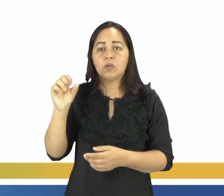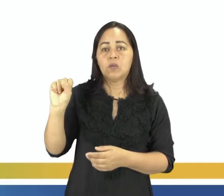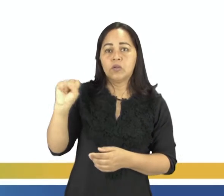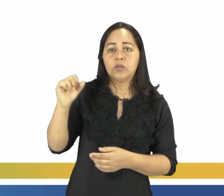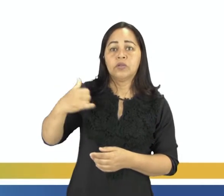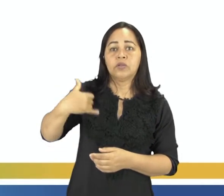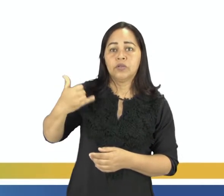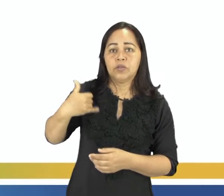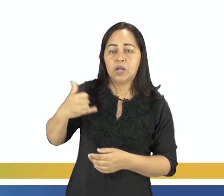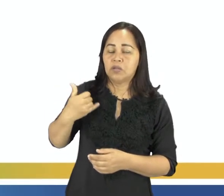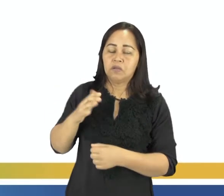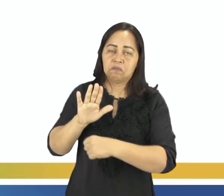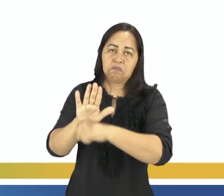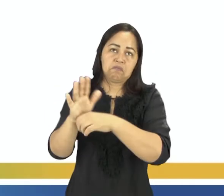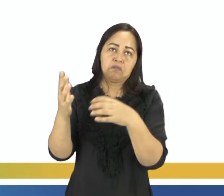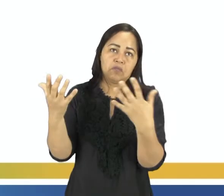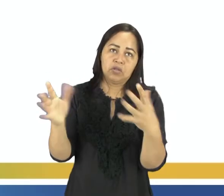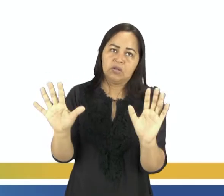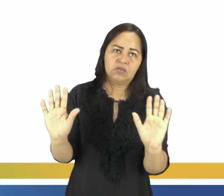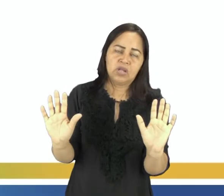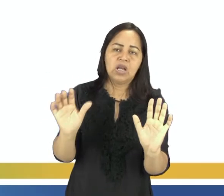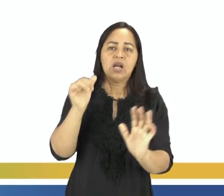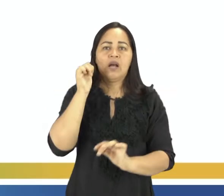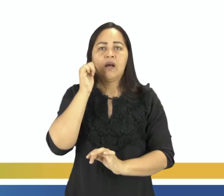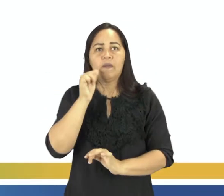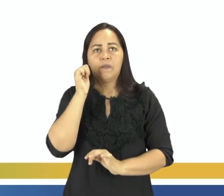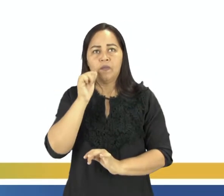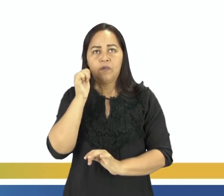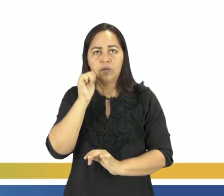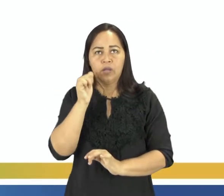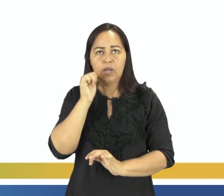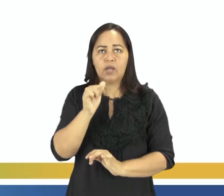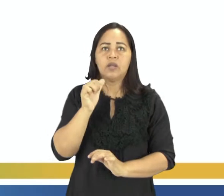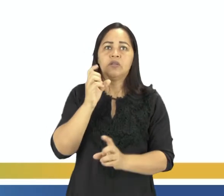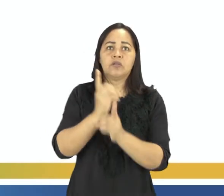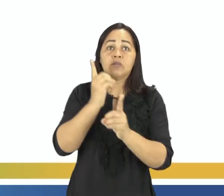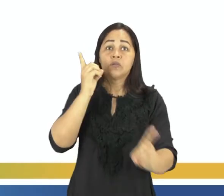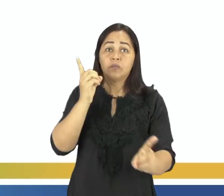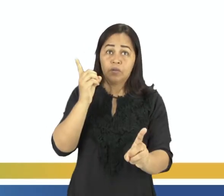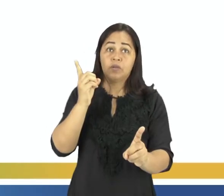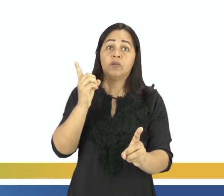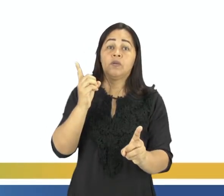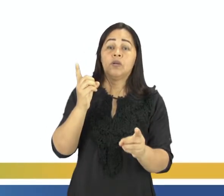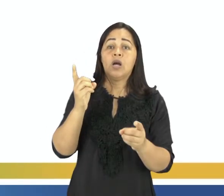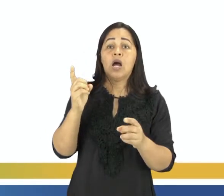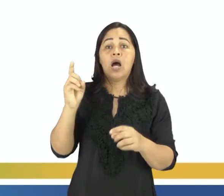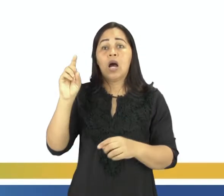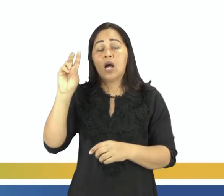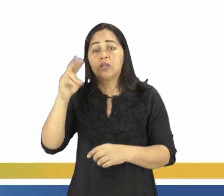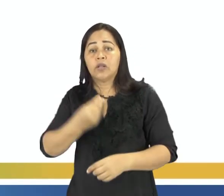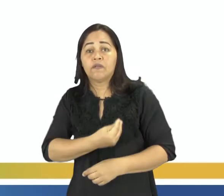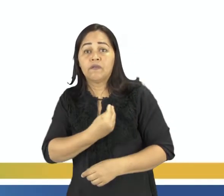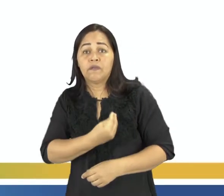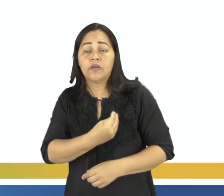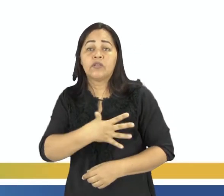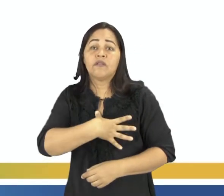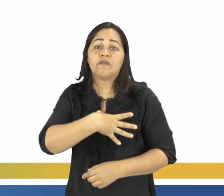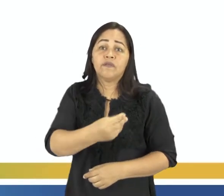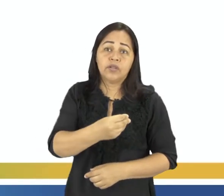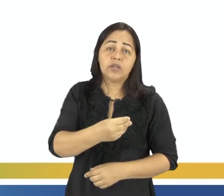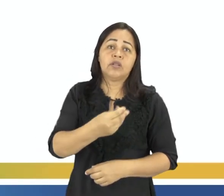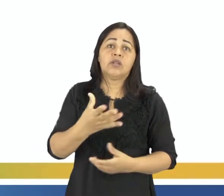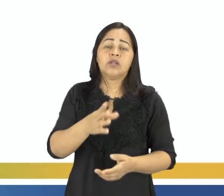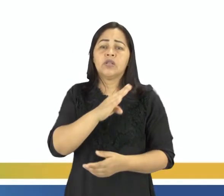Holanda. A escritora holandesa Agar Peters descobriu a história de Malva Marina, uma menina